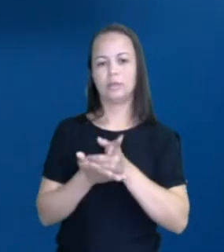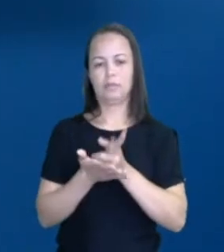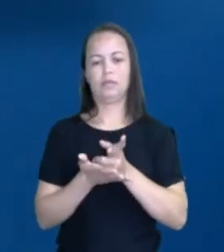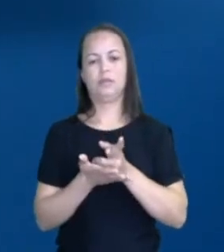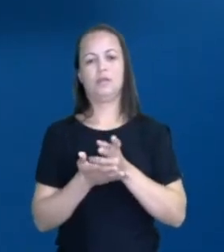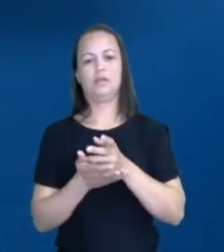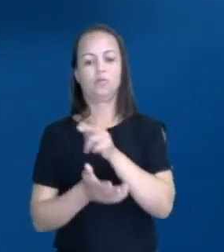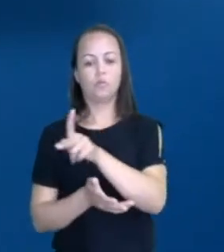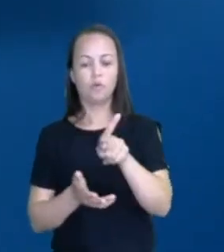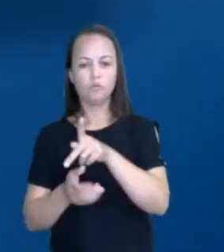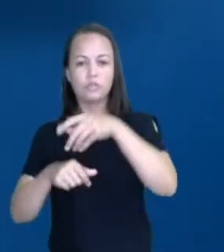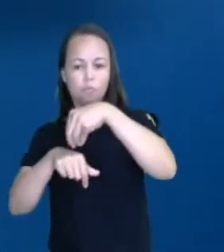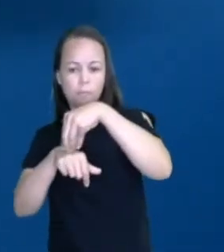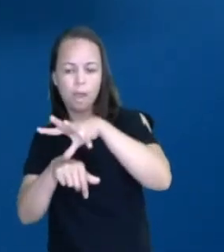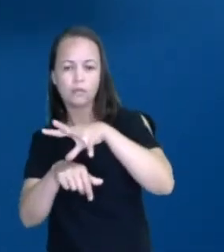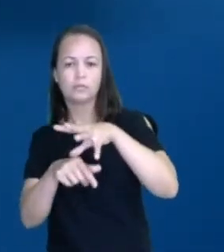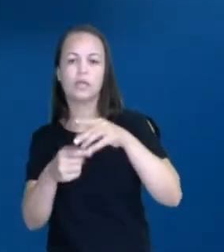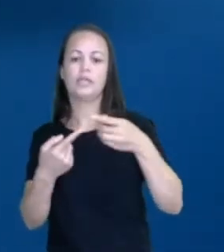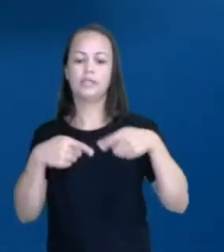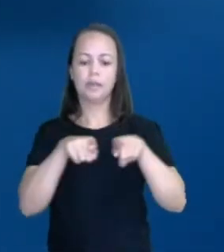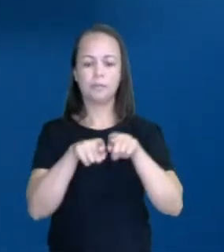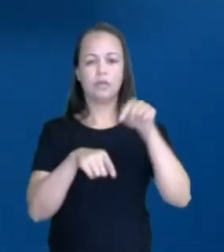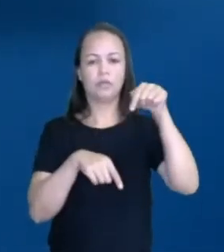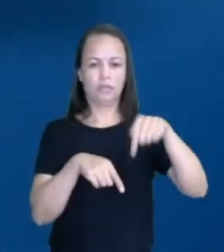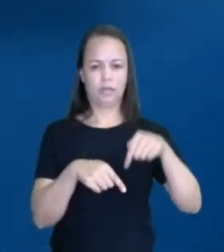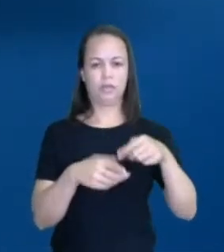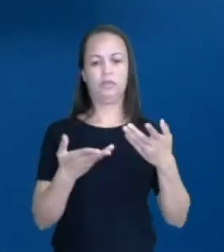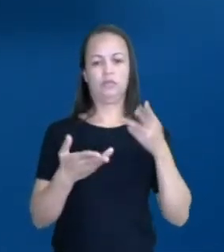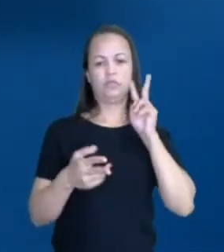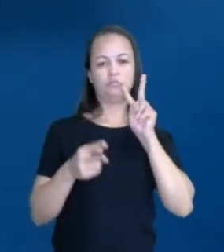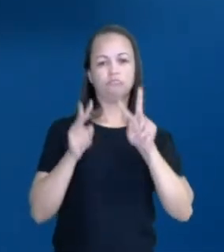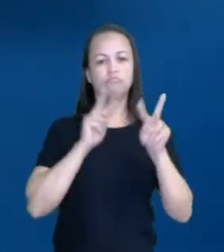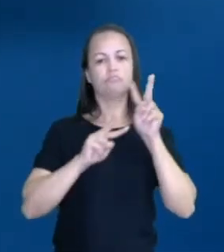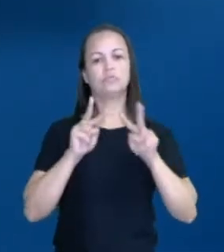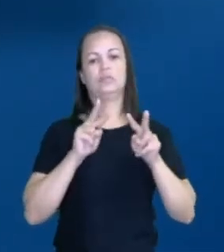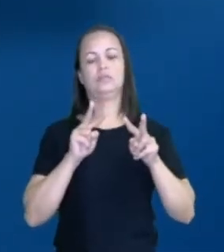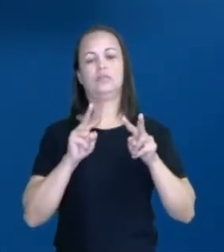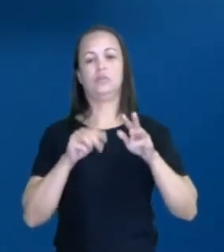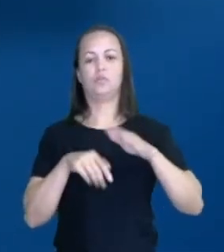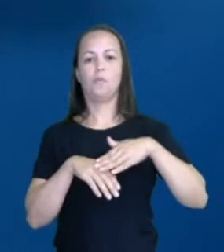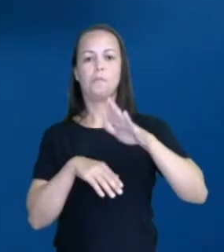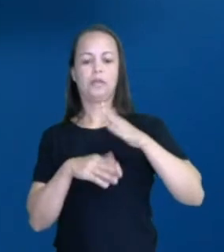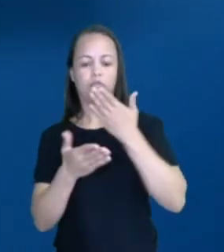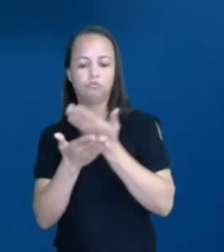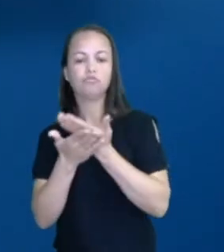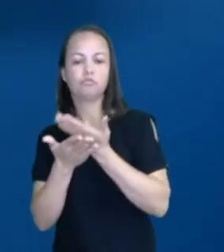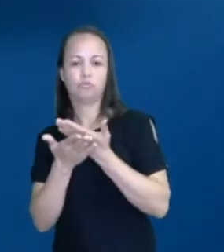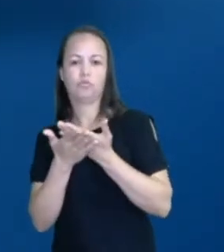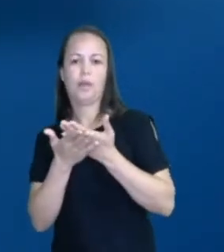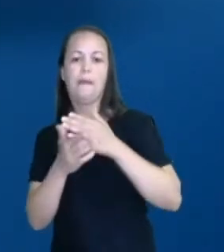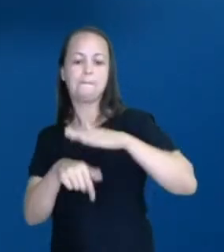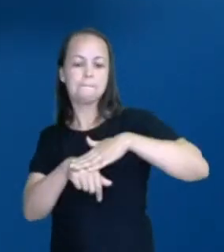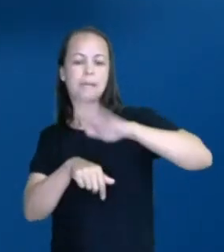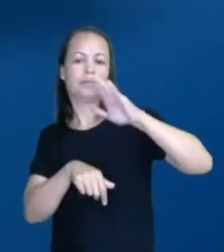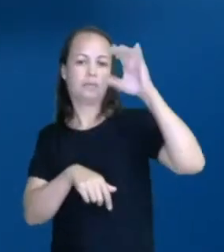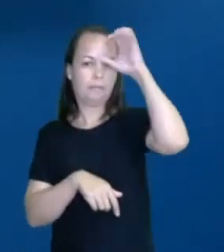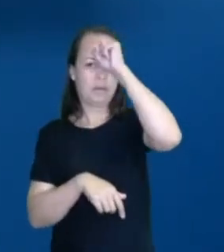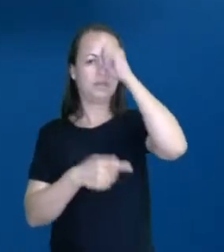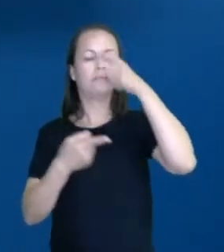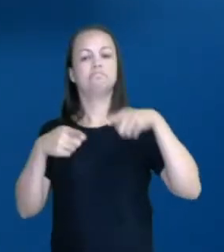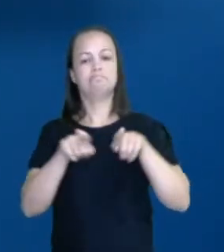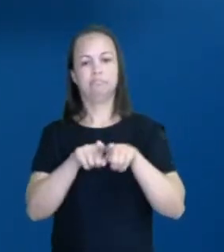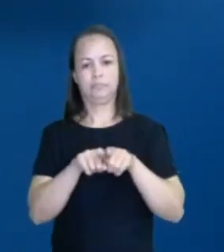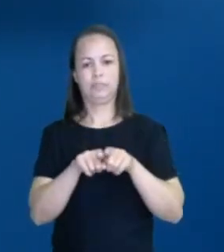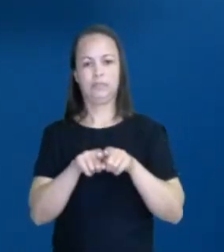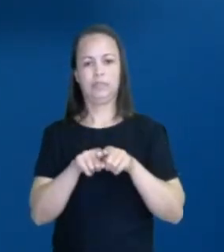aulas, quanto as que vocês estão vendo aqui, né? Sempre importante, quanto mais a gente estuda, mais a gente aprende. Então, vamos embora para